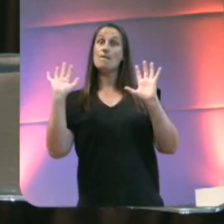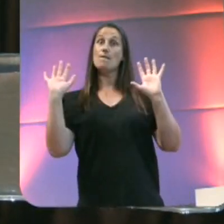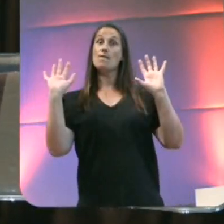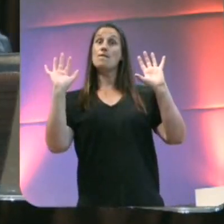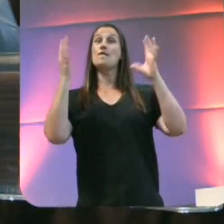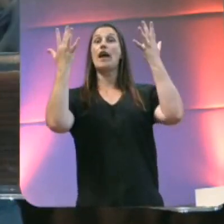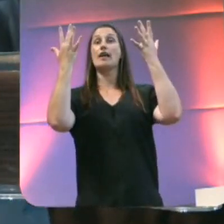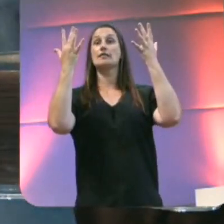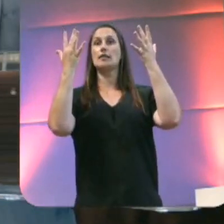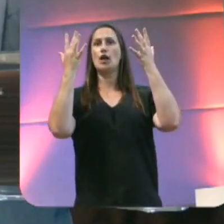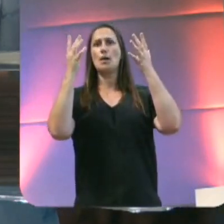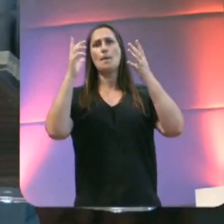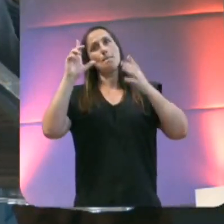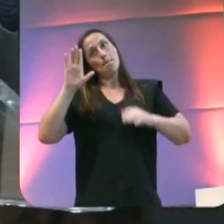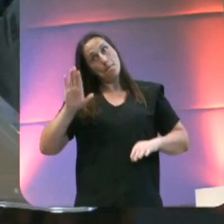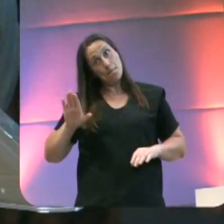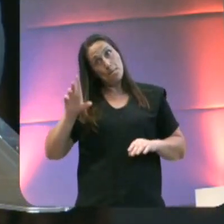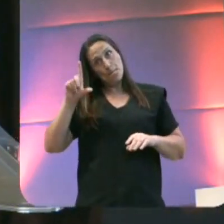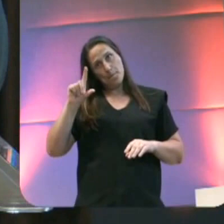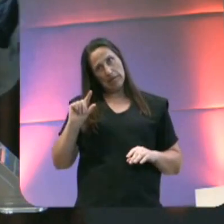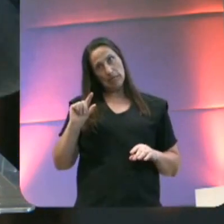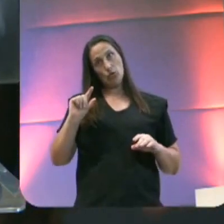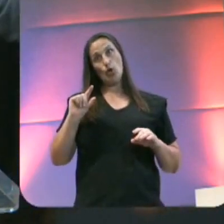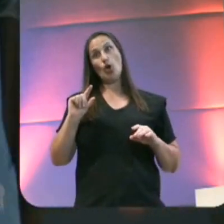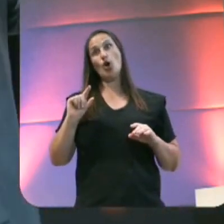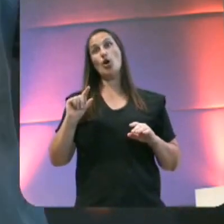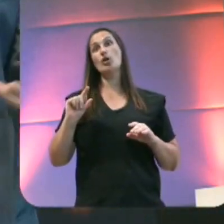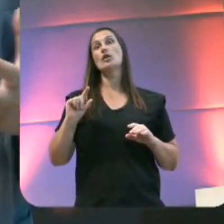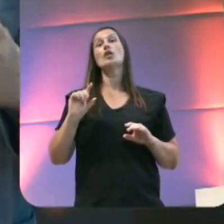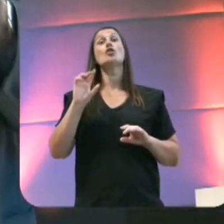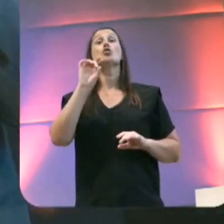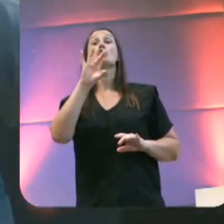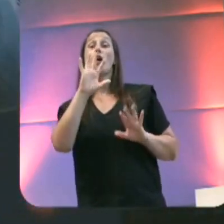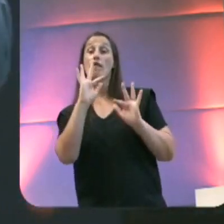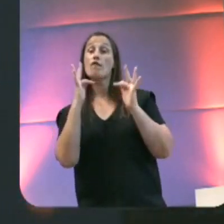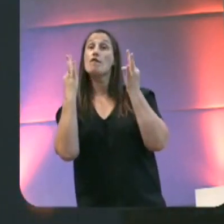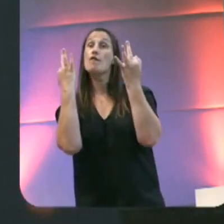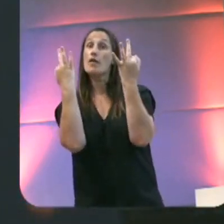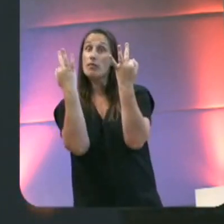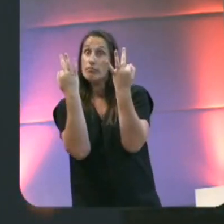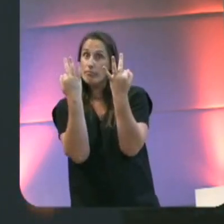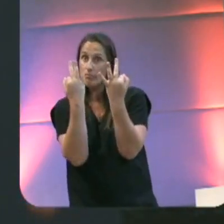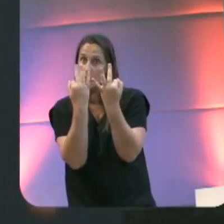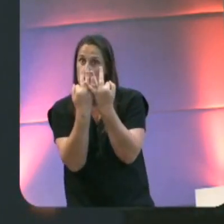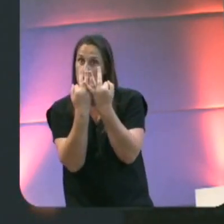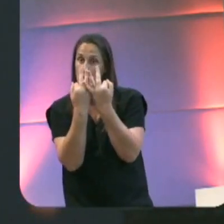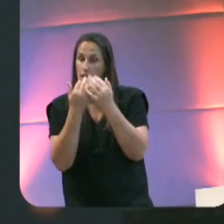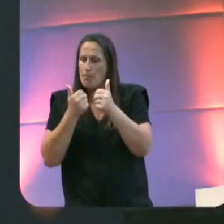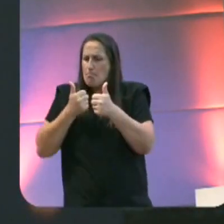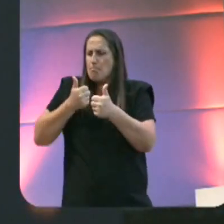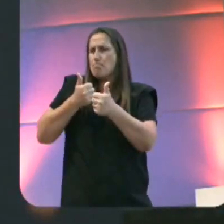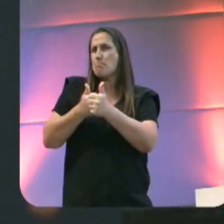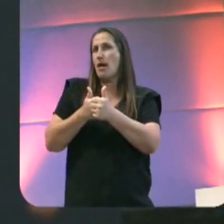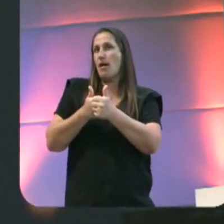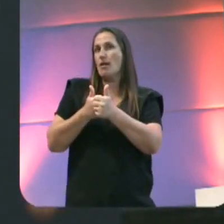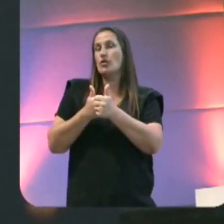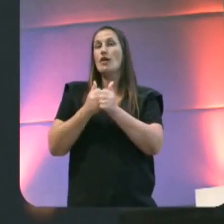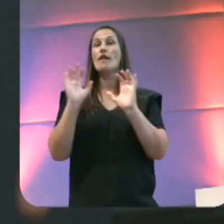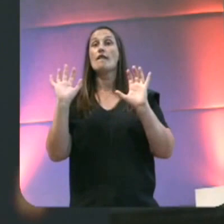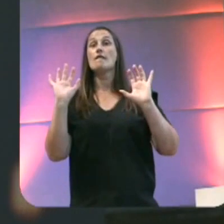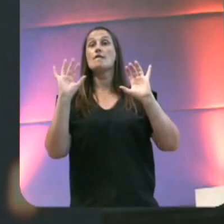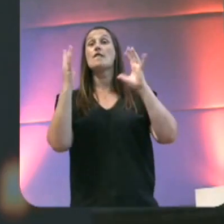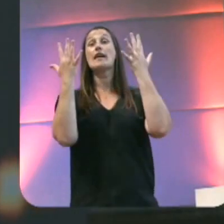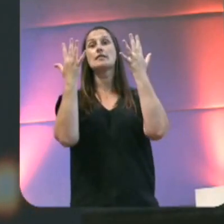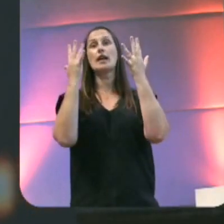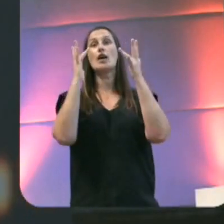festa pequena, íntima, que era só dos familiares, só das pessoas mais chegadas, que era a festa